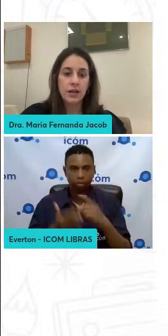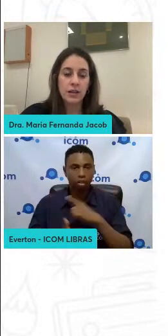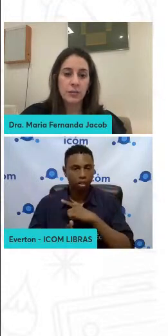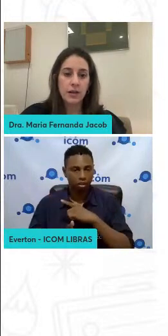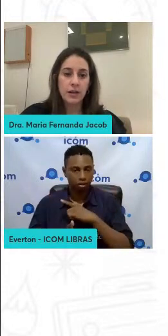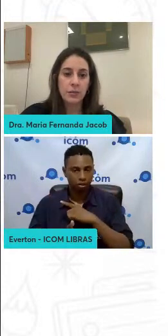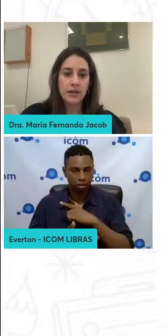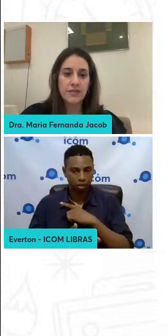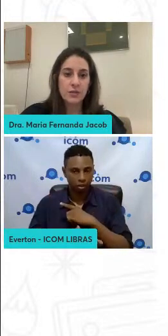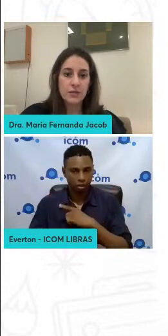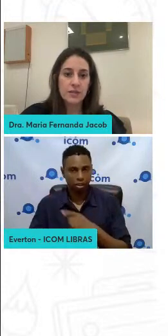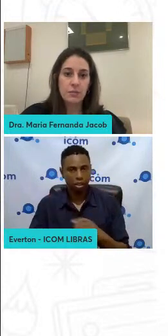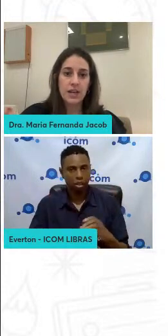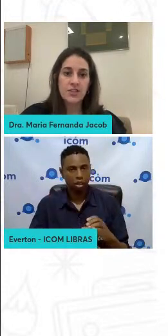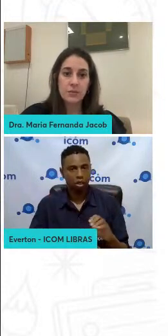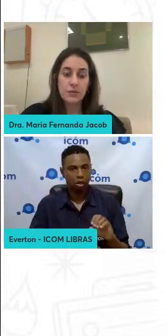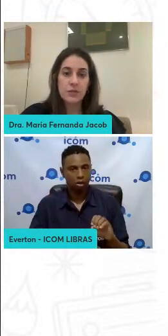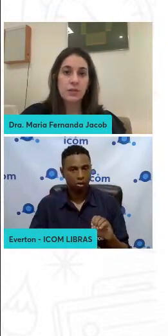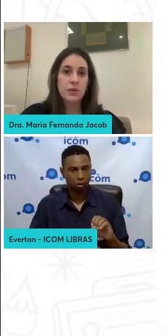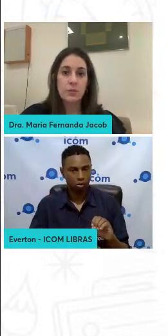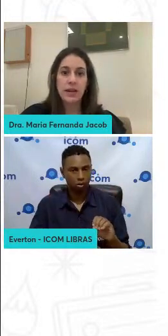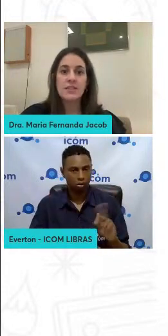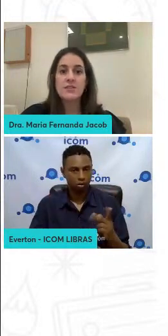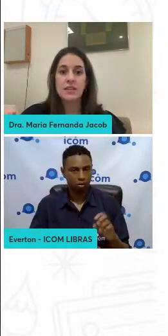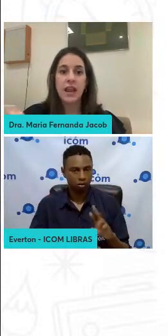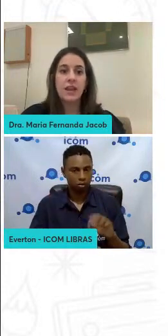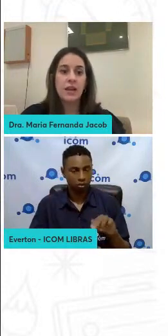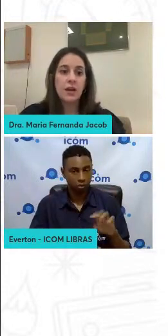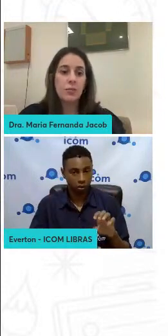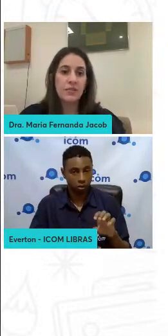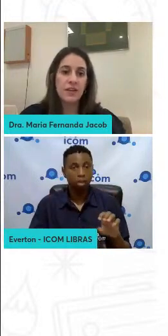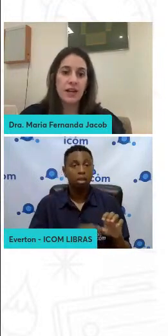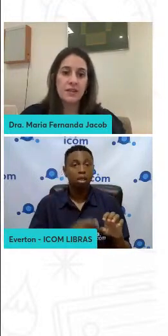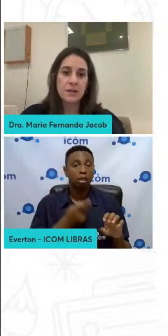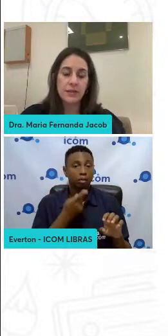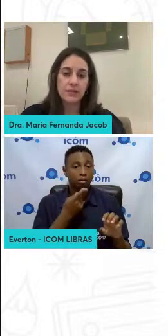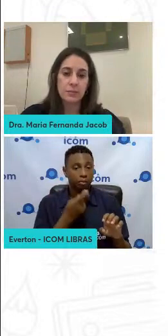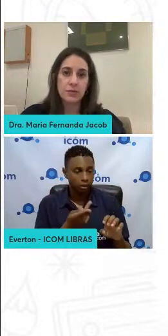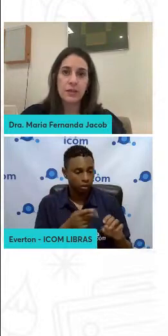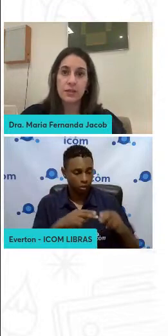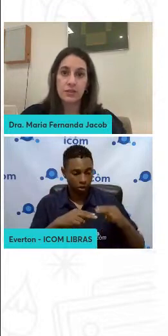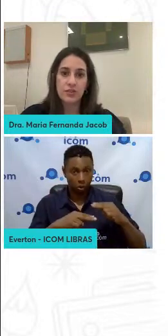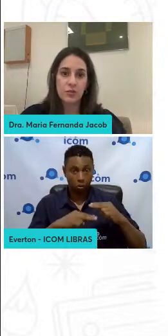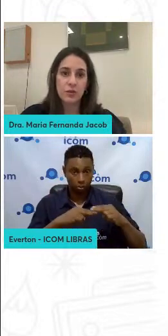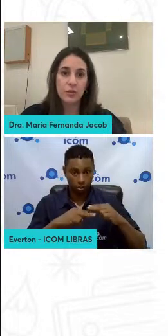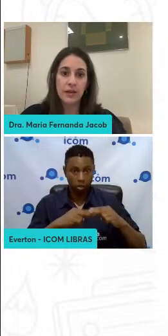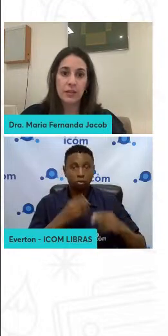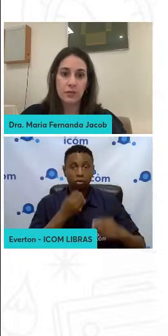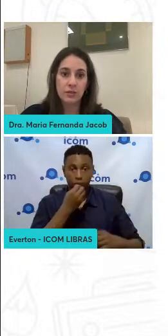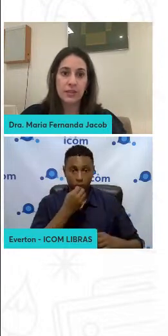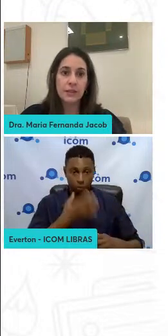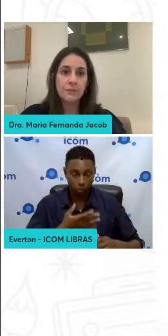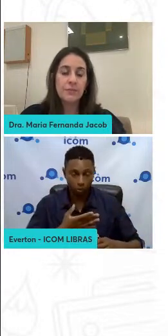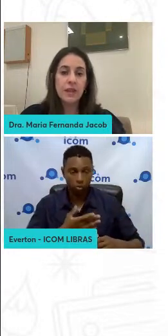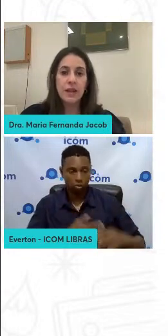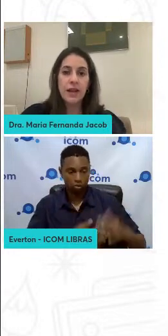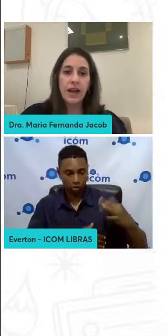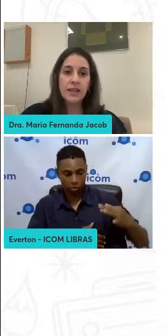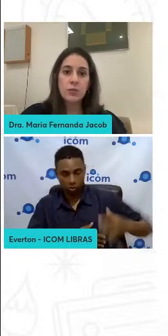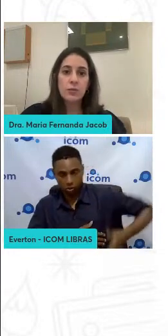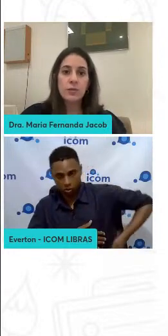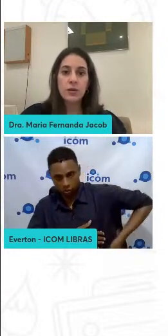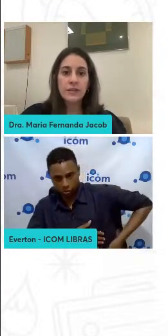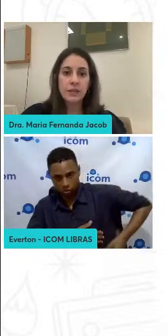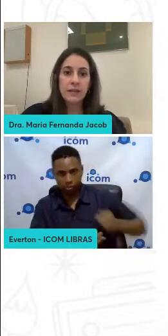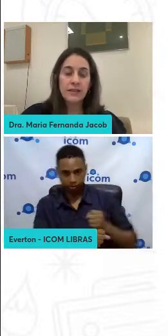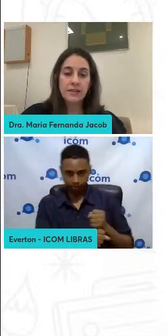Cochrane uma revisão sistemática mostrando que o Pilates tem uma eficácia para o trabalho de dor lombar crônica.